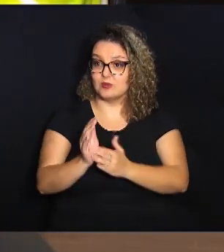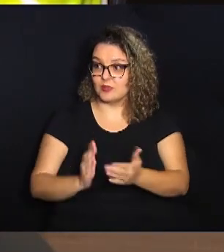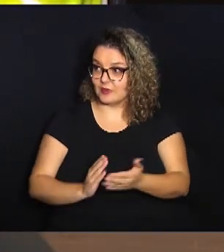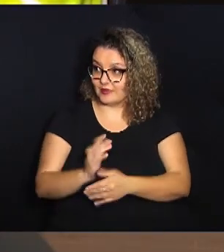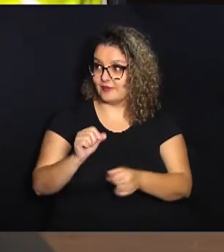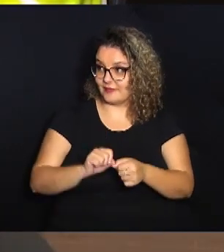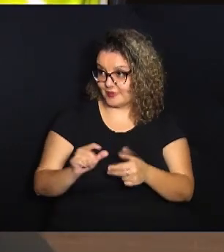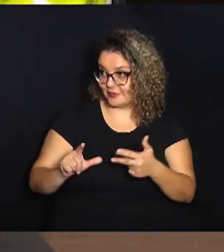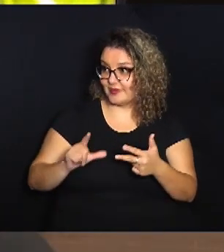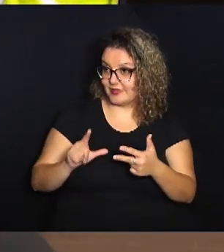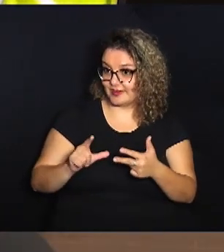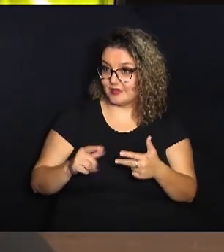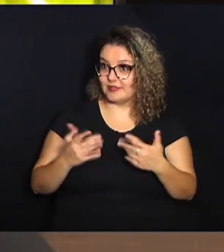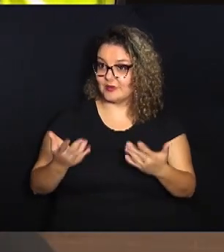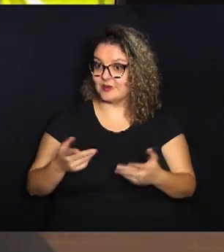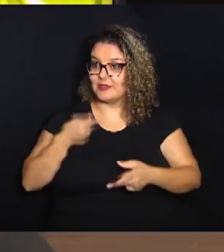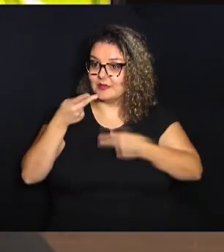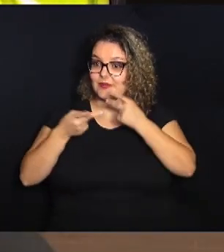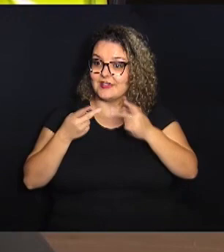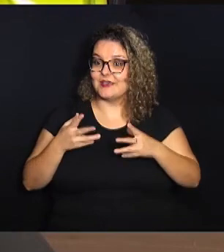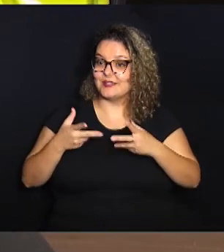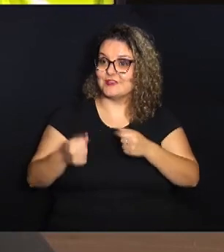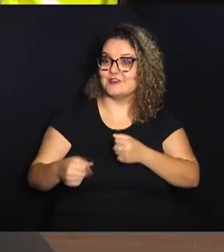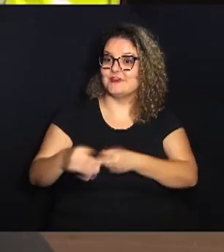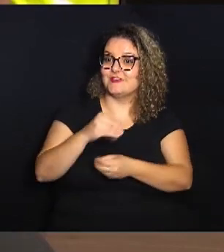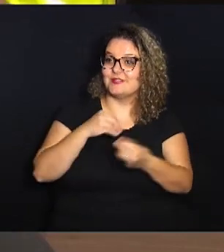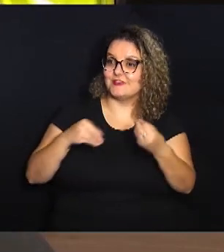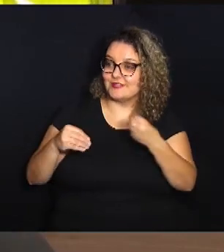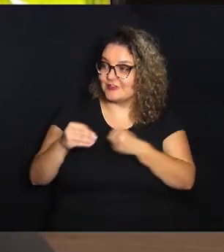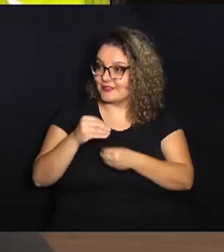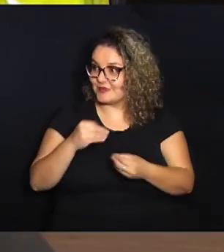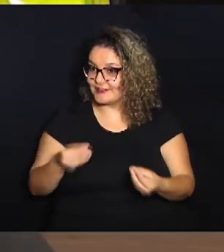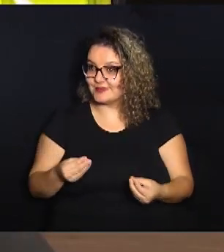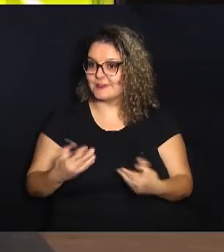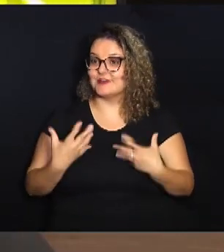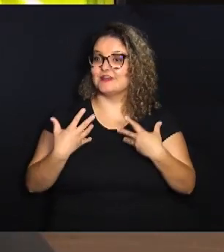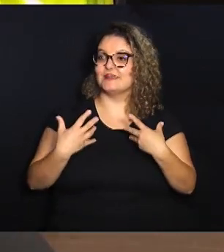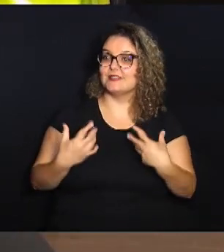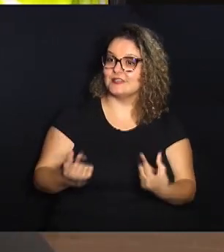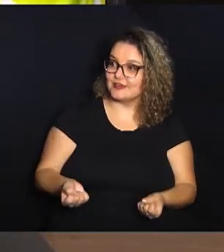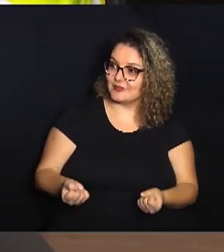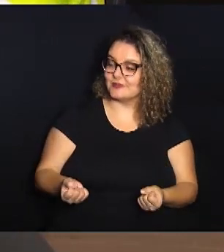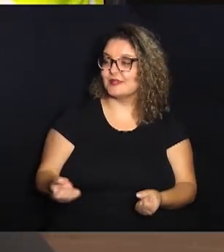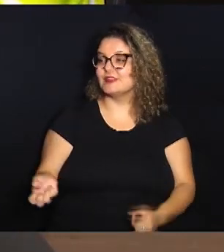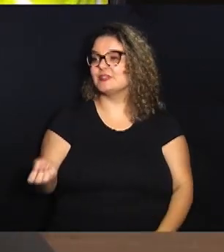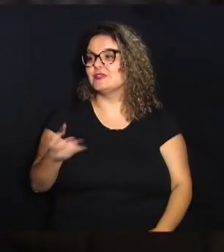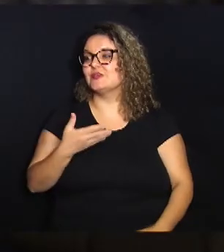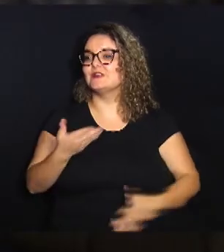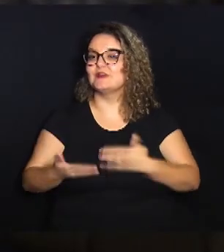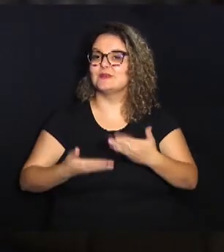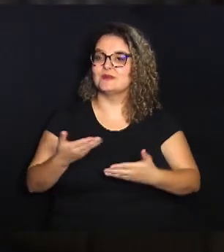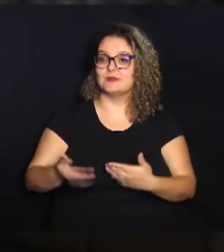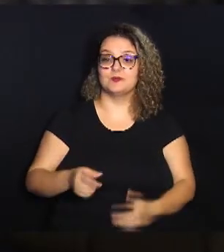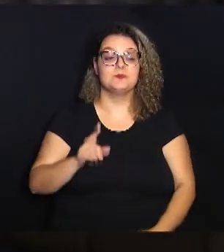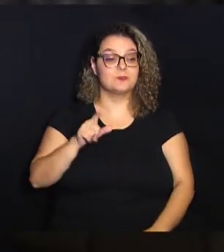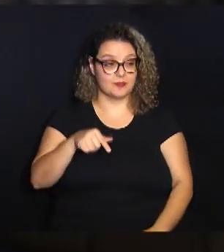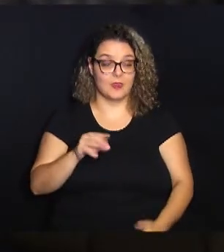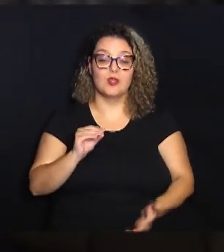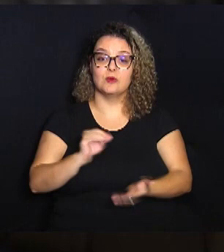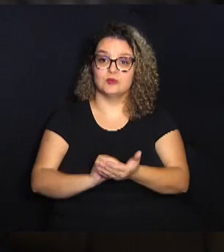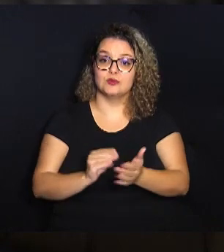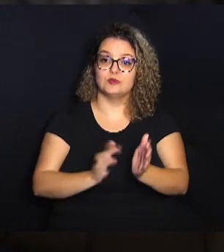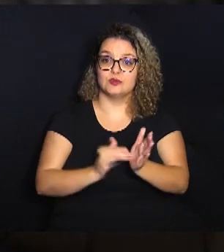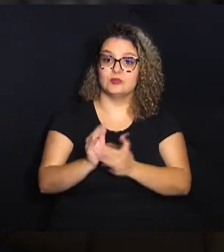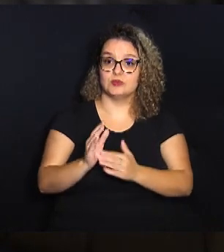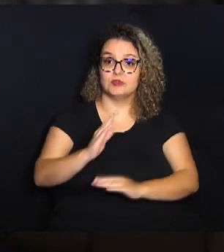pelo Legislativo. Fala de toda essa integração, essa recepção a esses novos servidores. O último concurso público